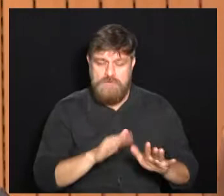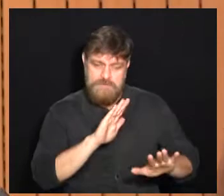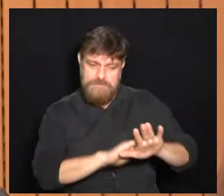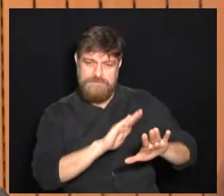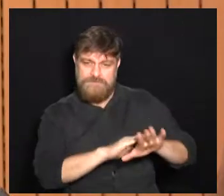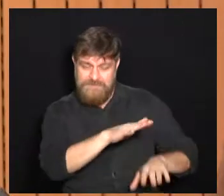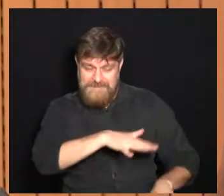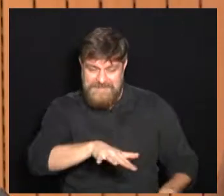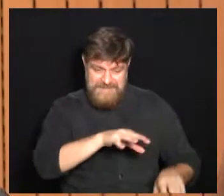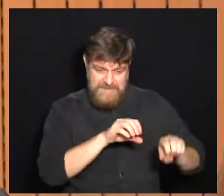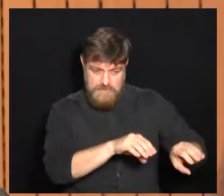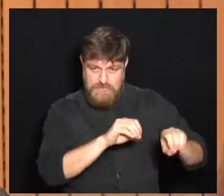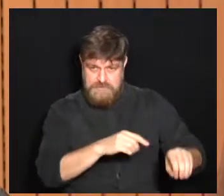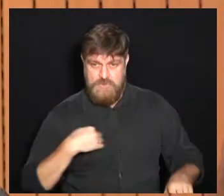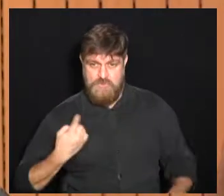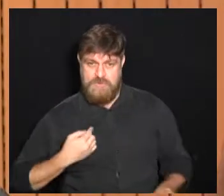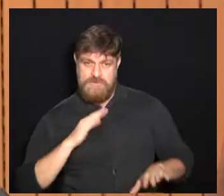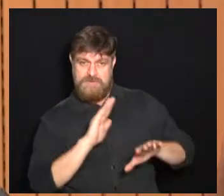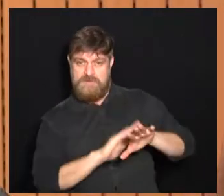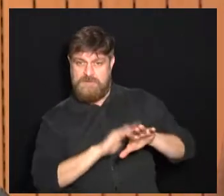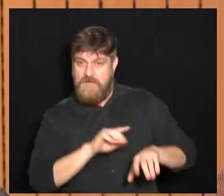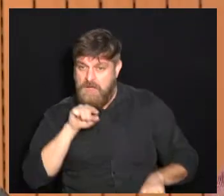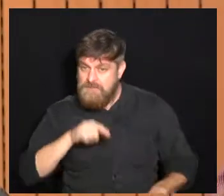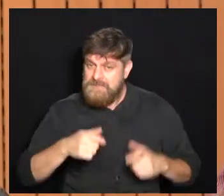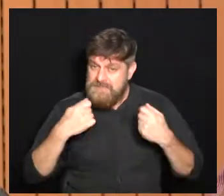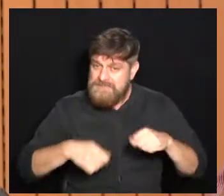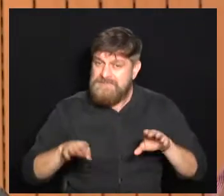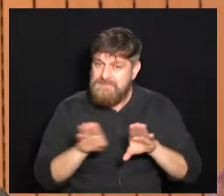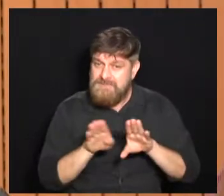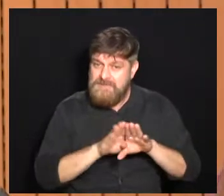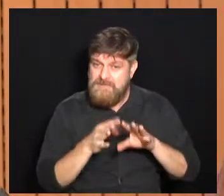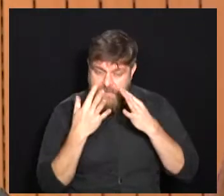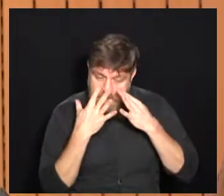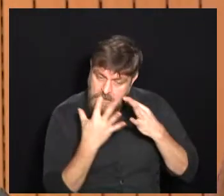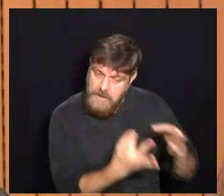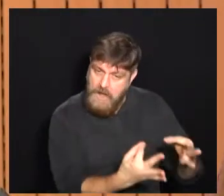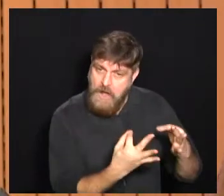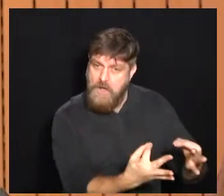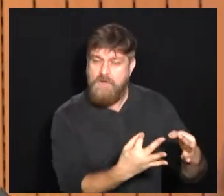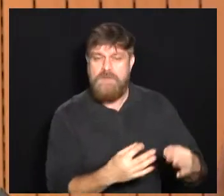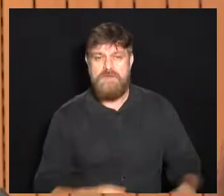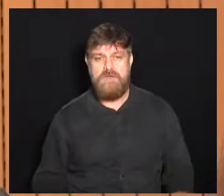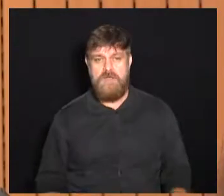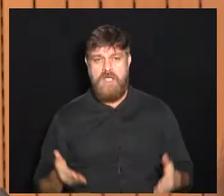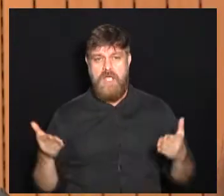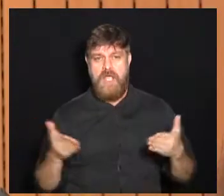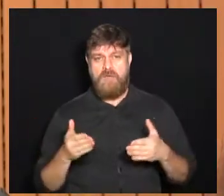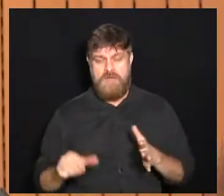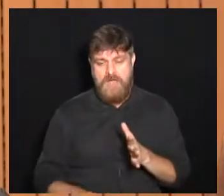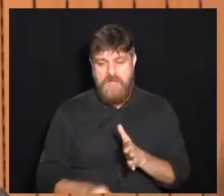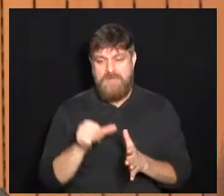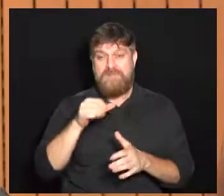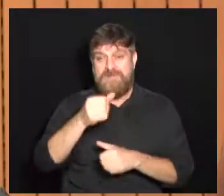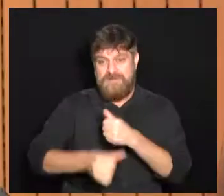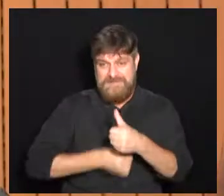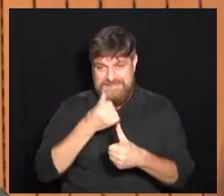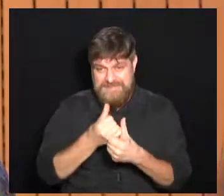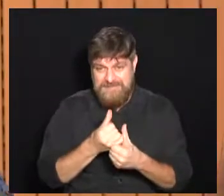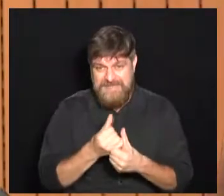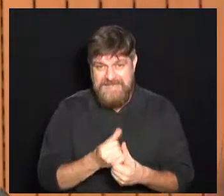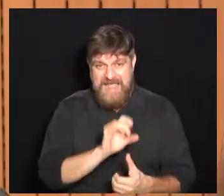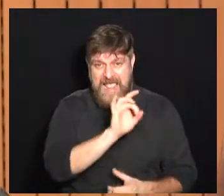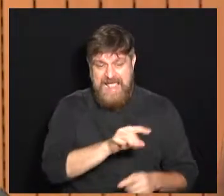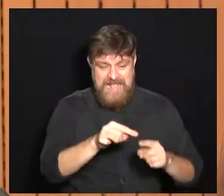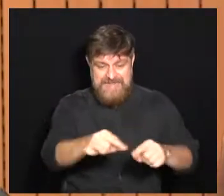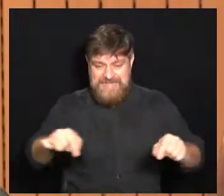na educação, vocês precisam ver também. Agora, ainda no primeiro semestre, cada sala